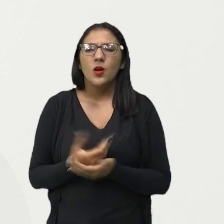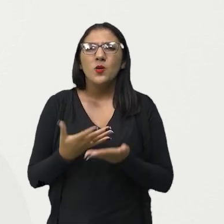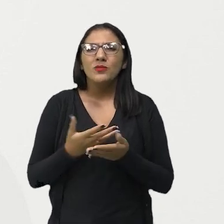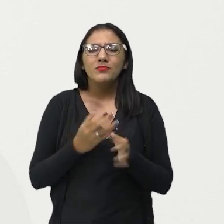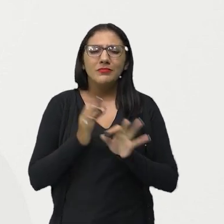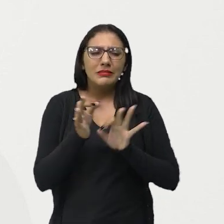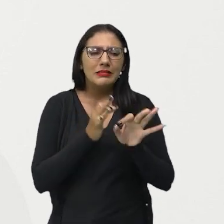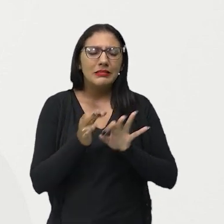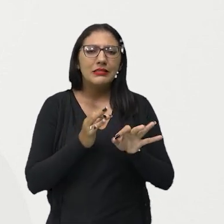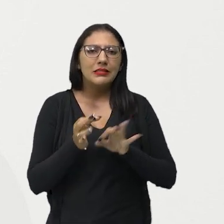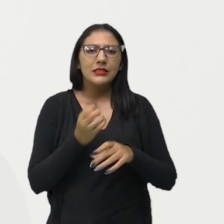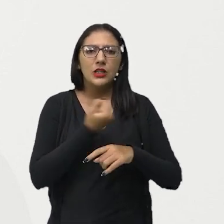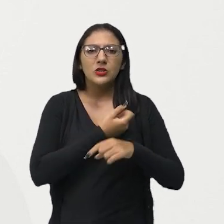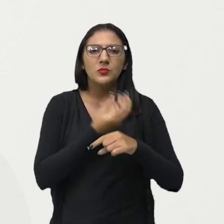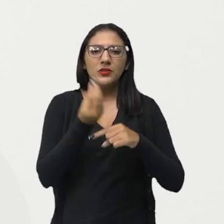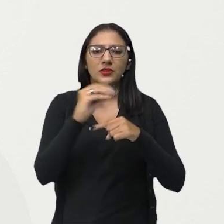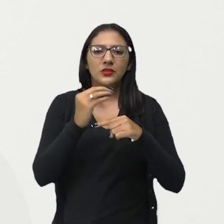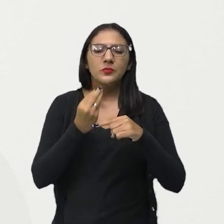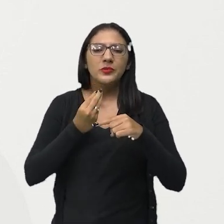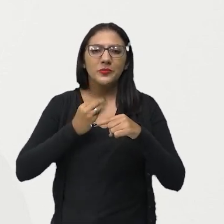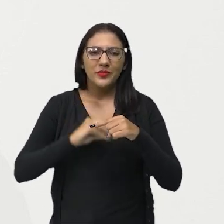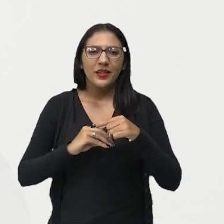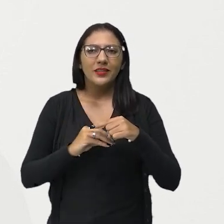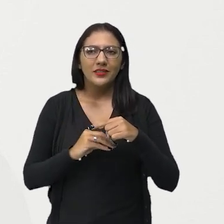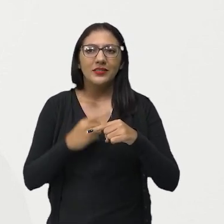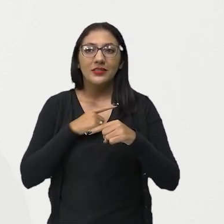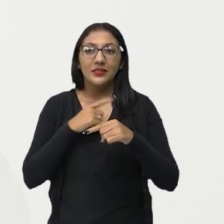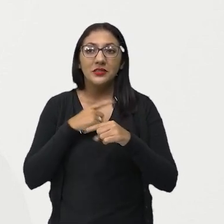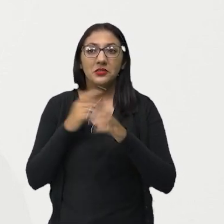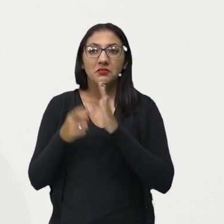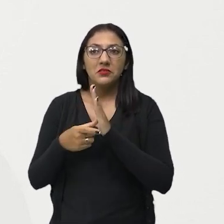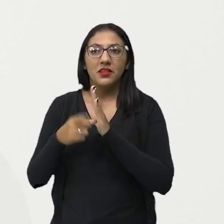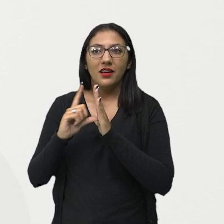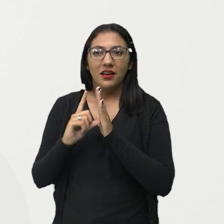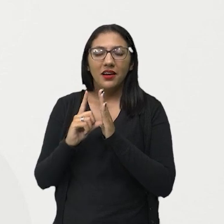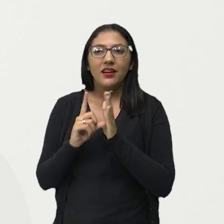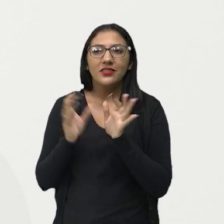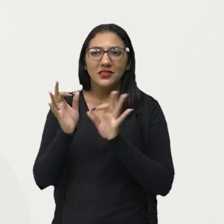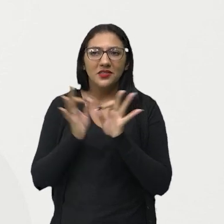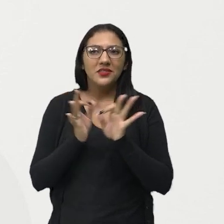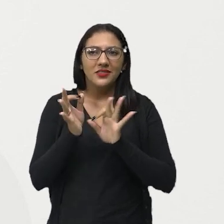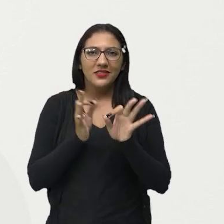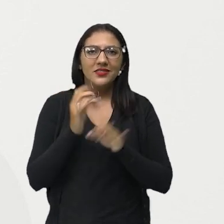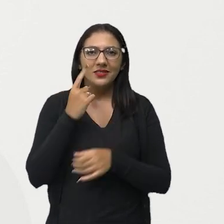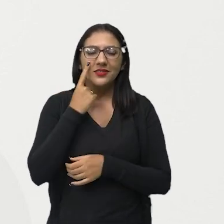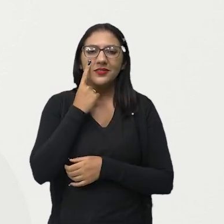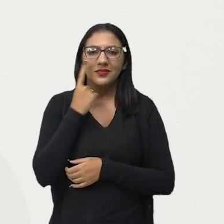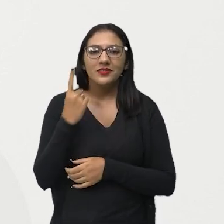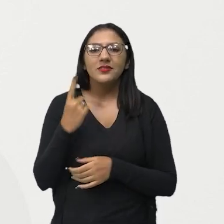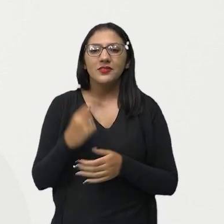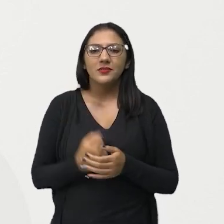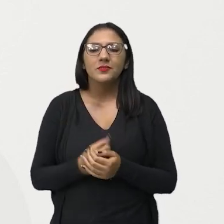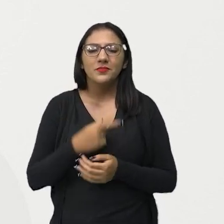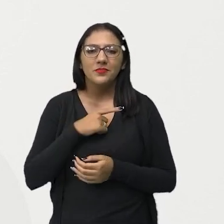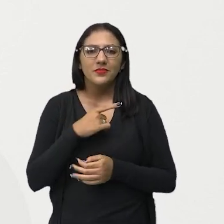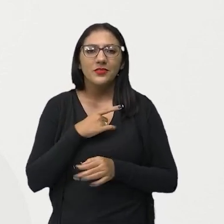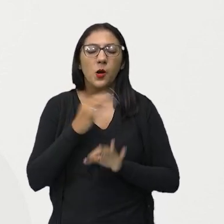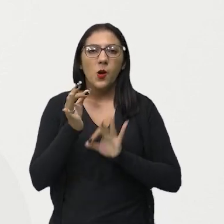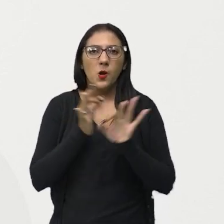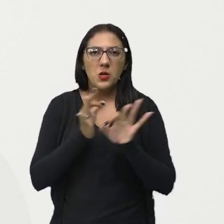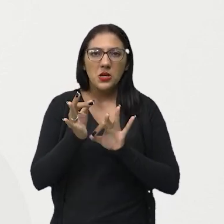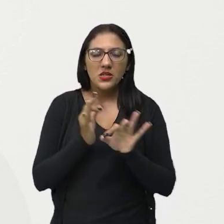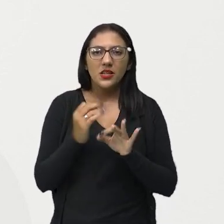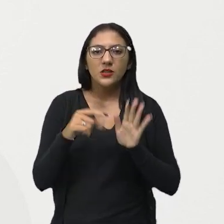queijo restou, né? Que é exatamente essa questão que nós acabamos de fazer, né? Nós realizamos ali